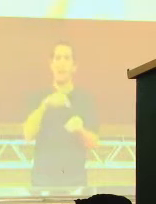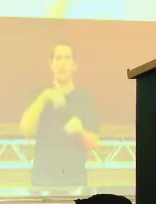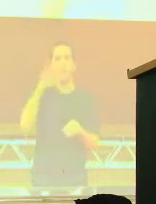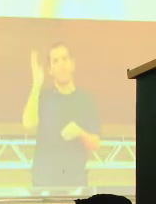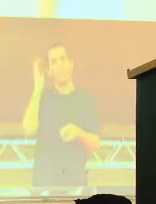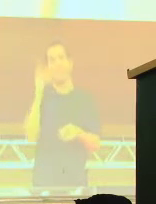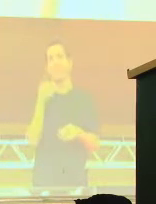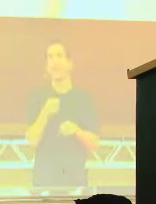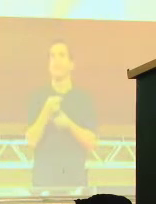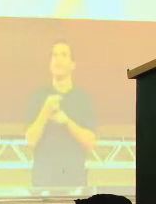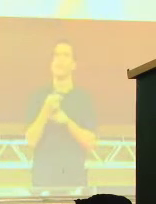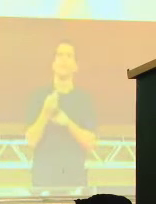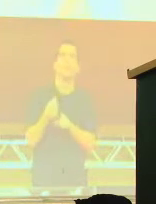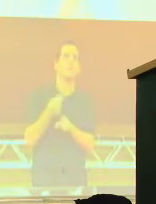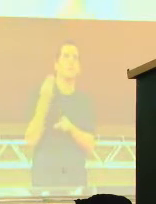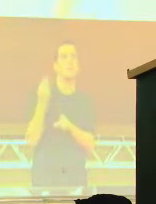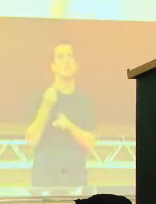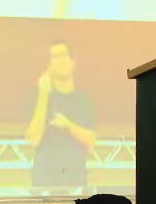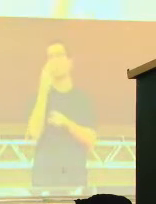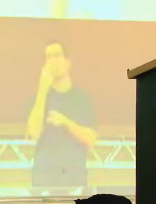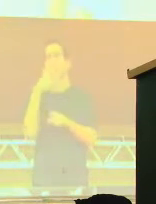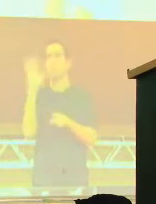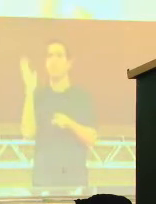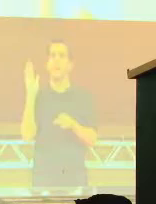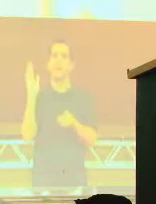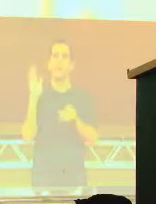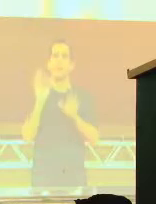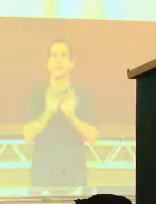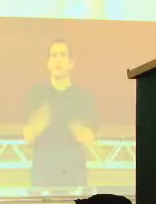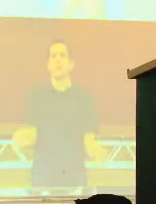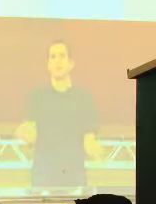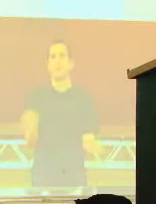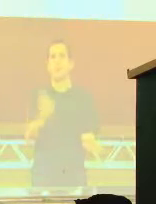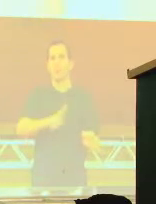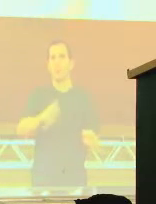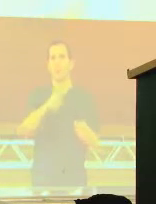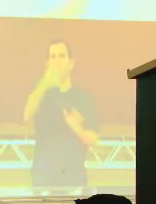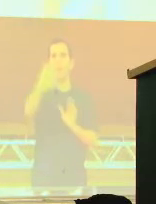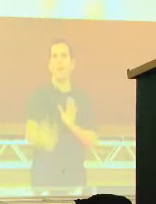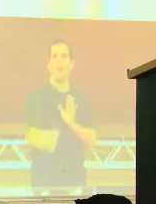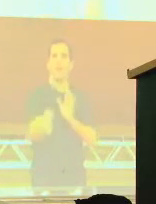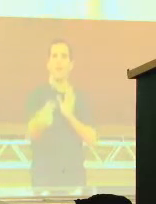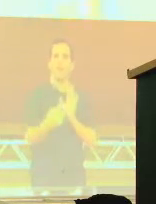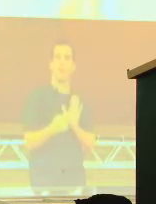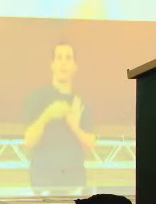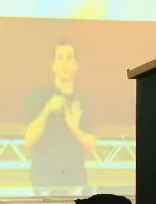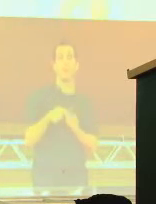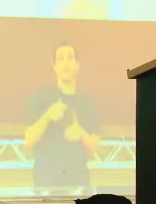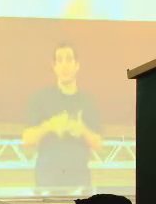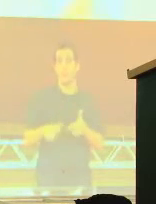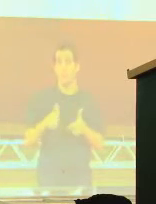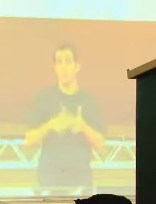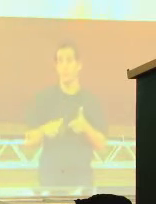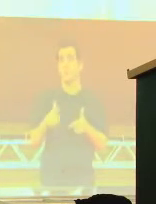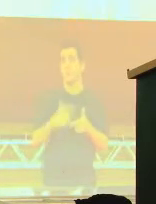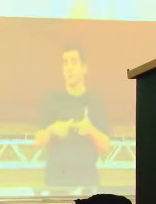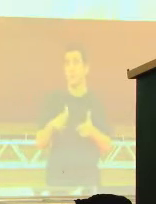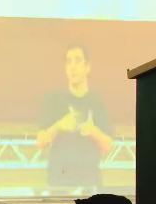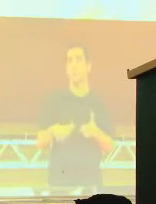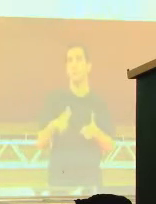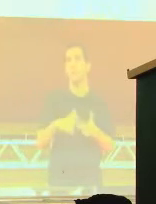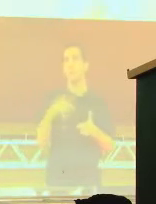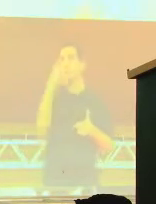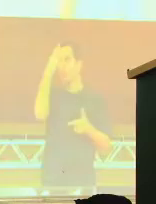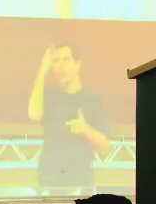para o usuário final. Esse é um problema, assim, para, por exemplo, as pessoas que foram condicionadas a usar o